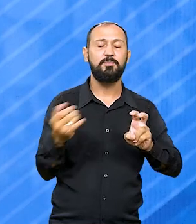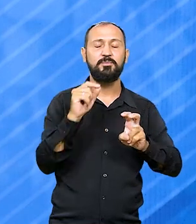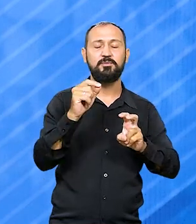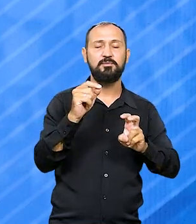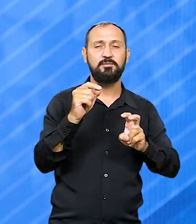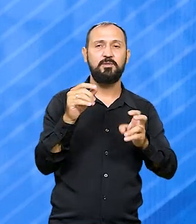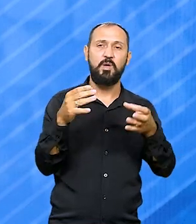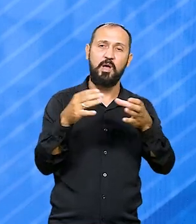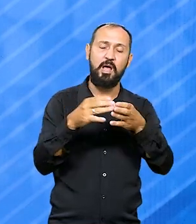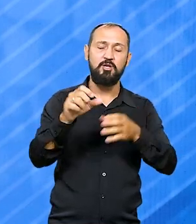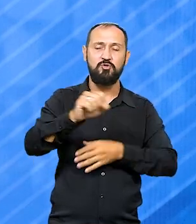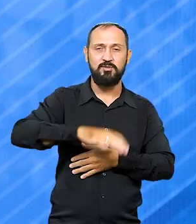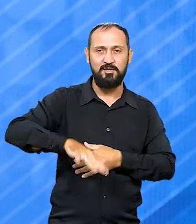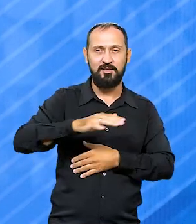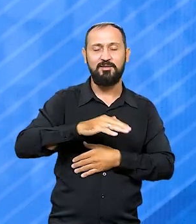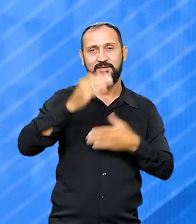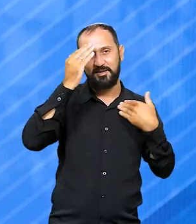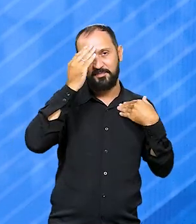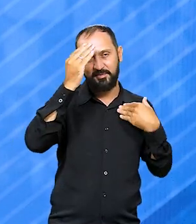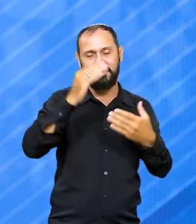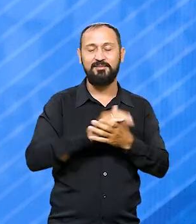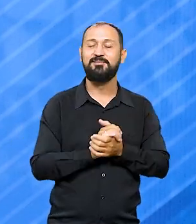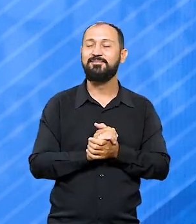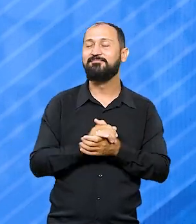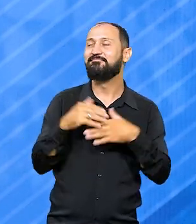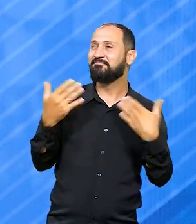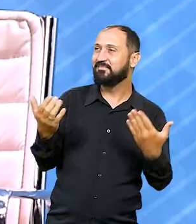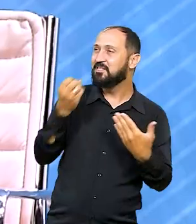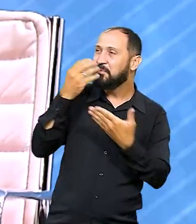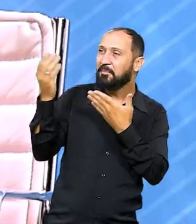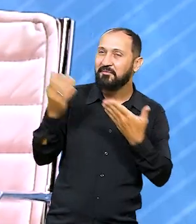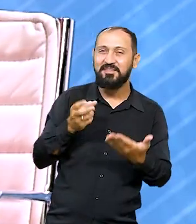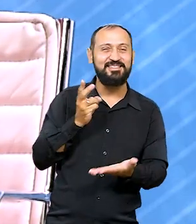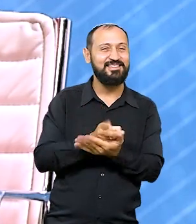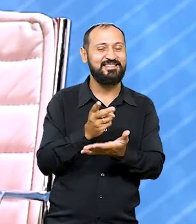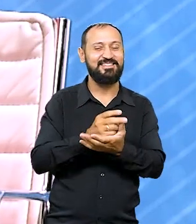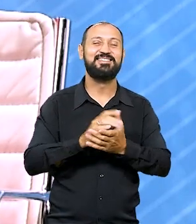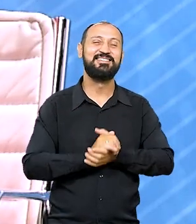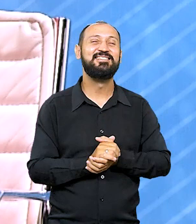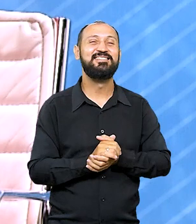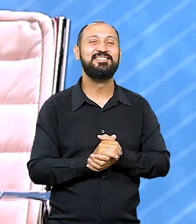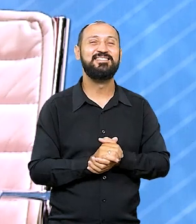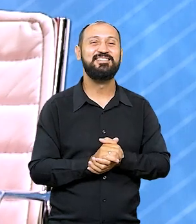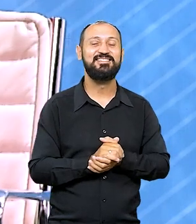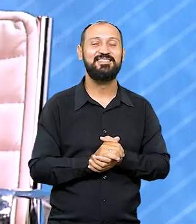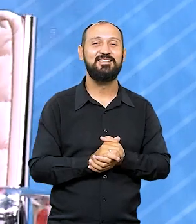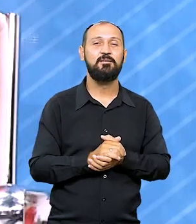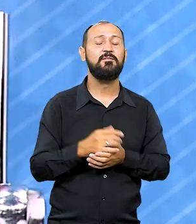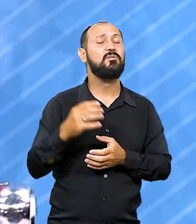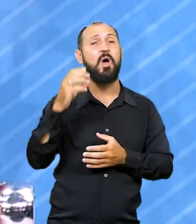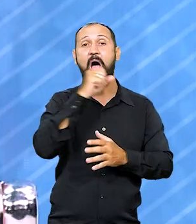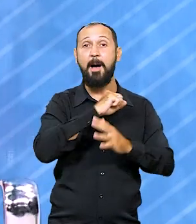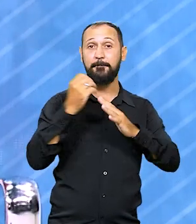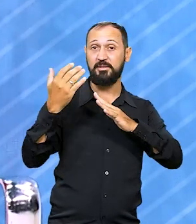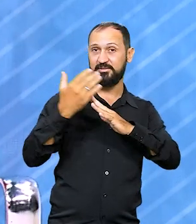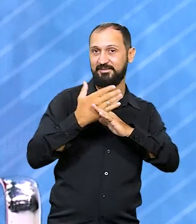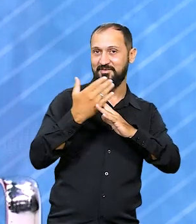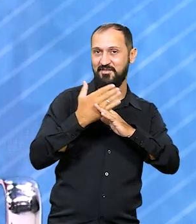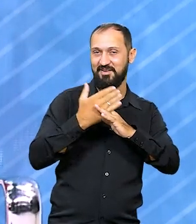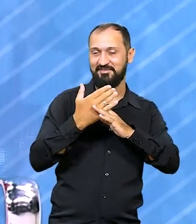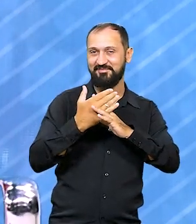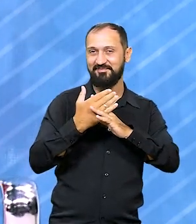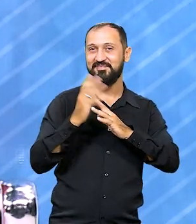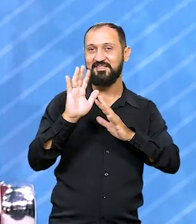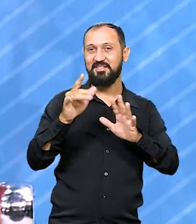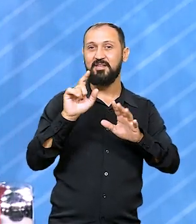de grande importância e relevância a toda a sociedade. Meu muito obrigado. Imagina, seja muito bem-vindo sempre. Tá. Nós vamos para